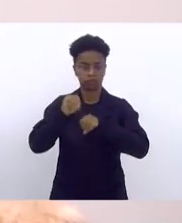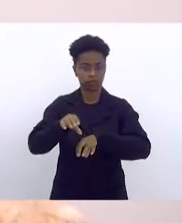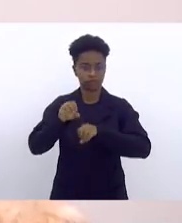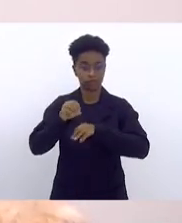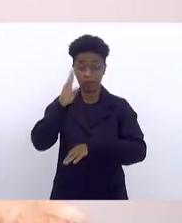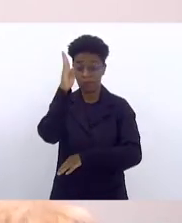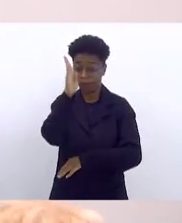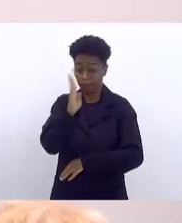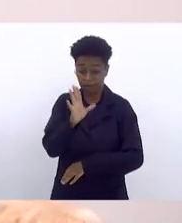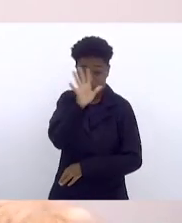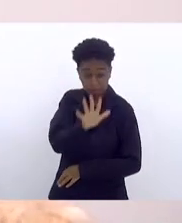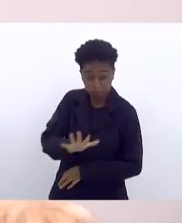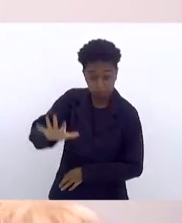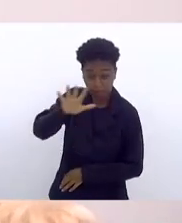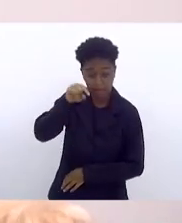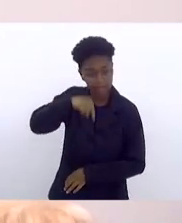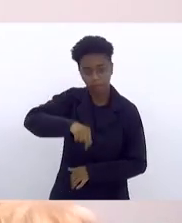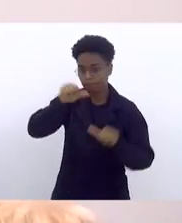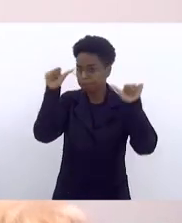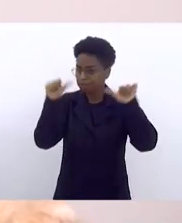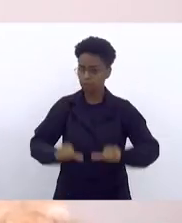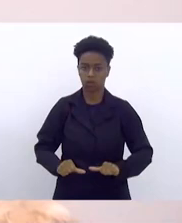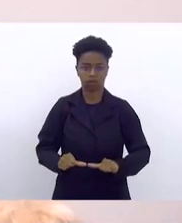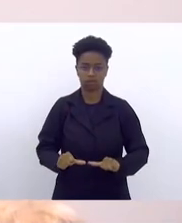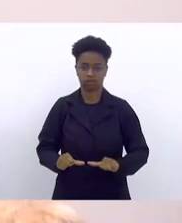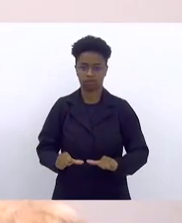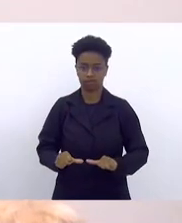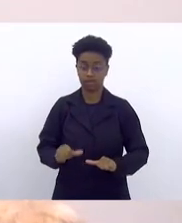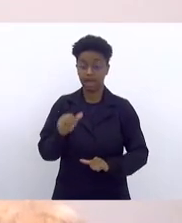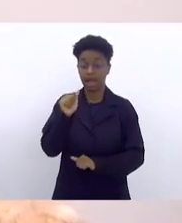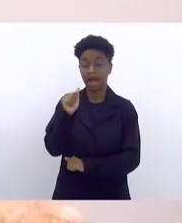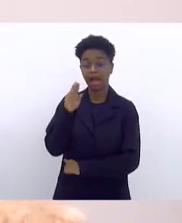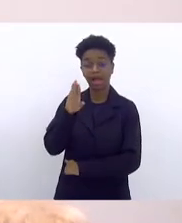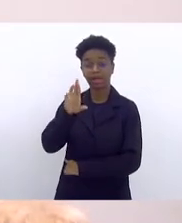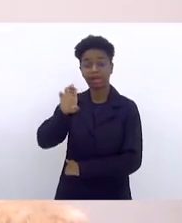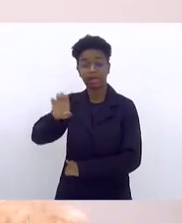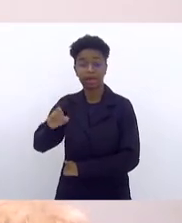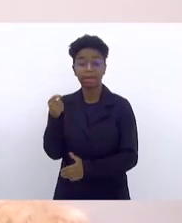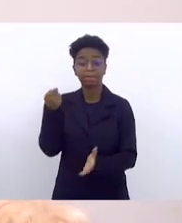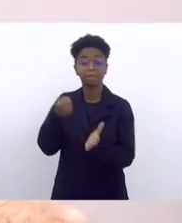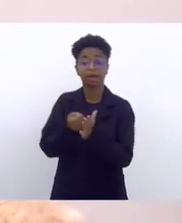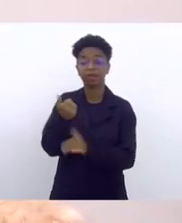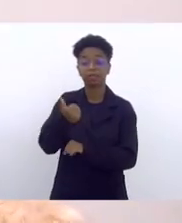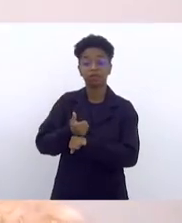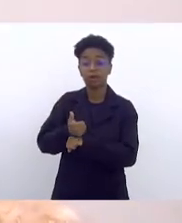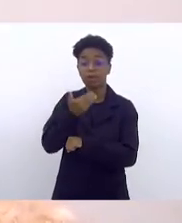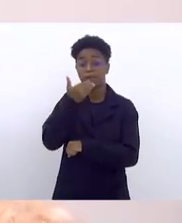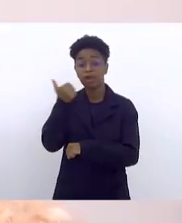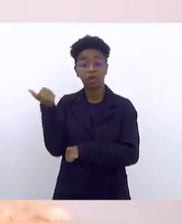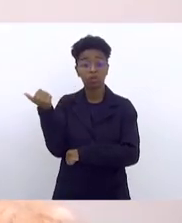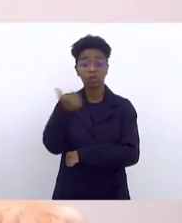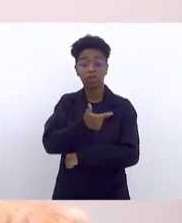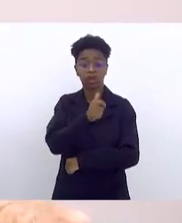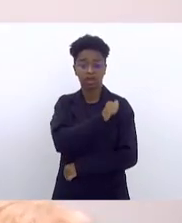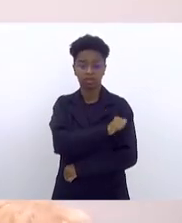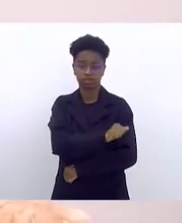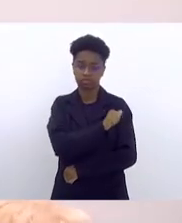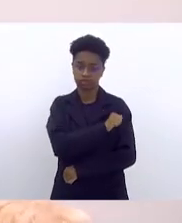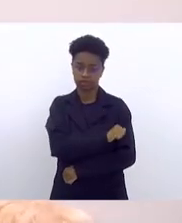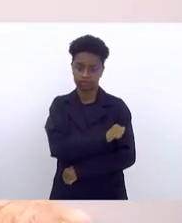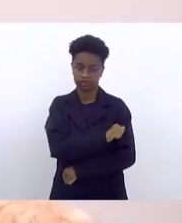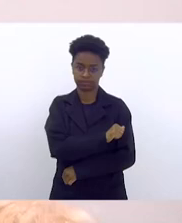do Brasil o Acre o paga aos seus profissionais melhor do que o Rio de Janeiro